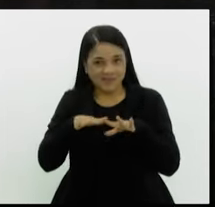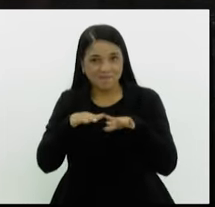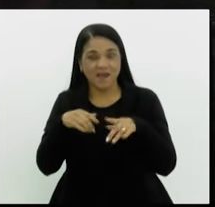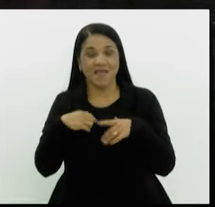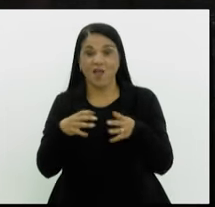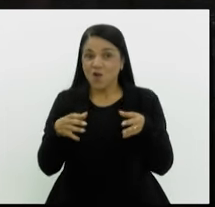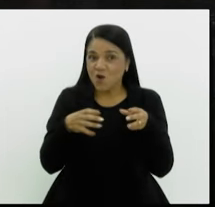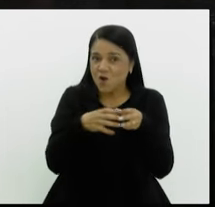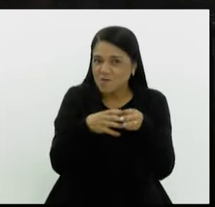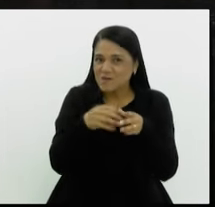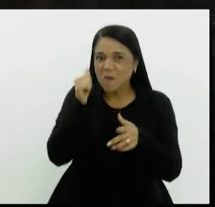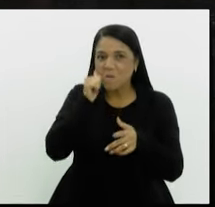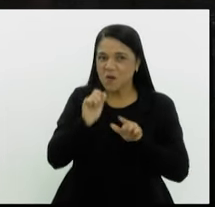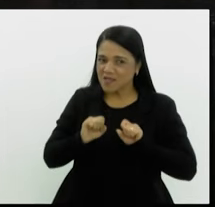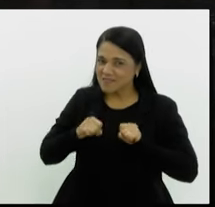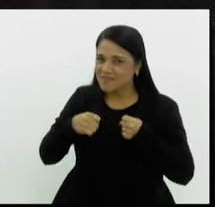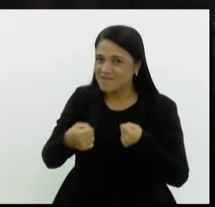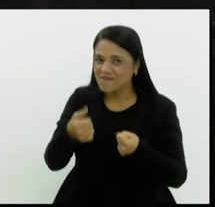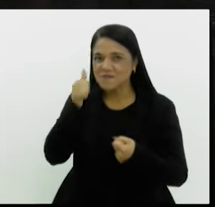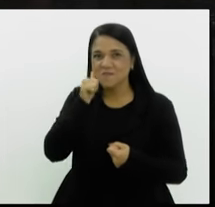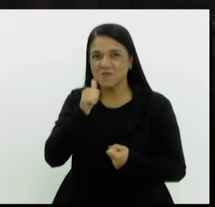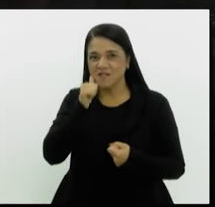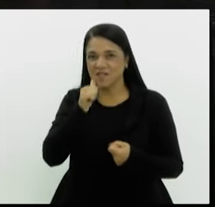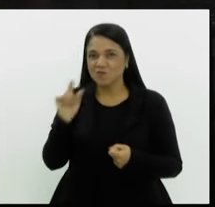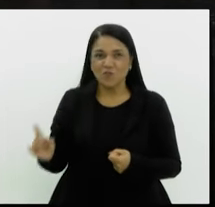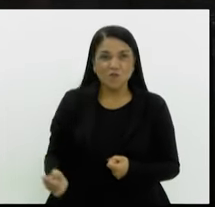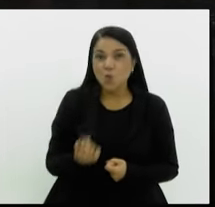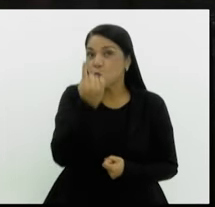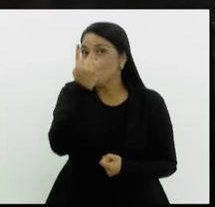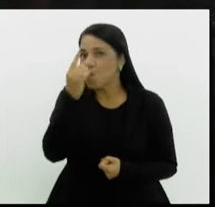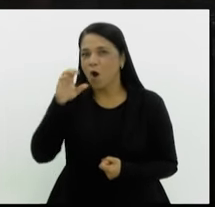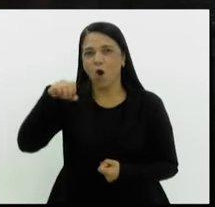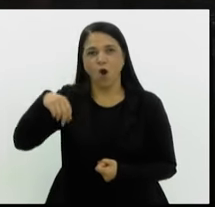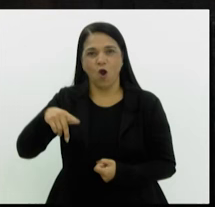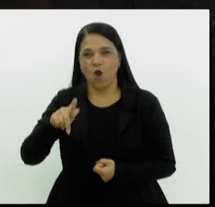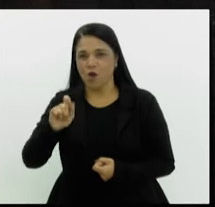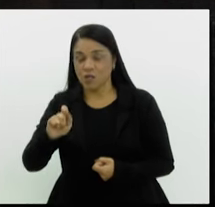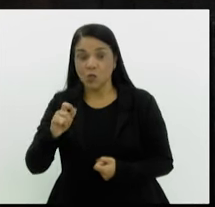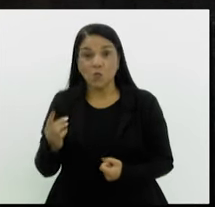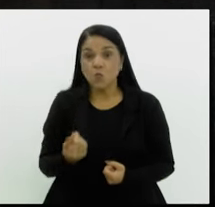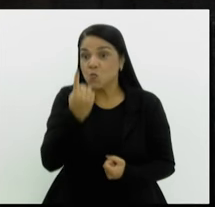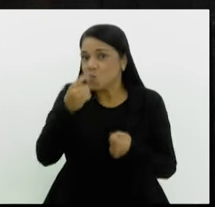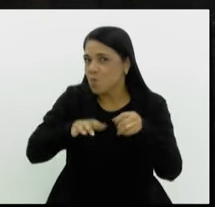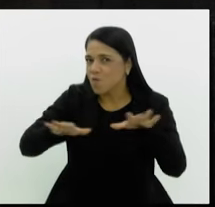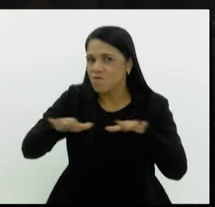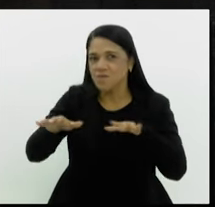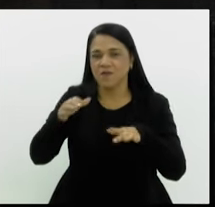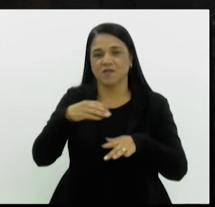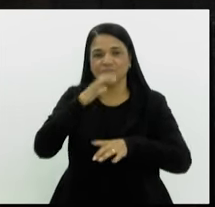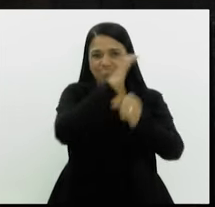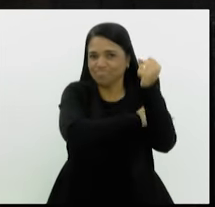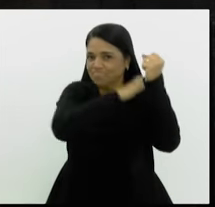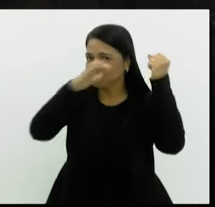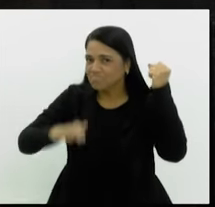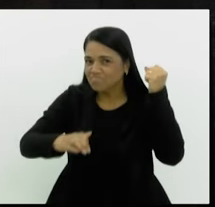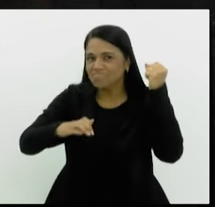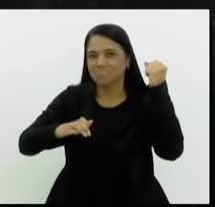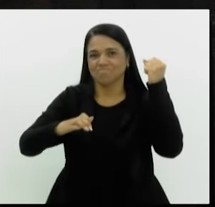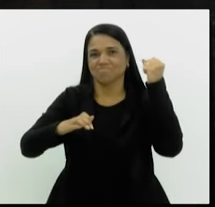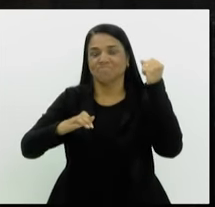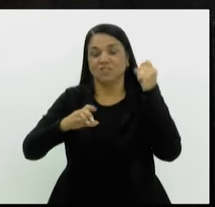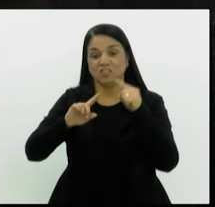em defesa das mulheres, não teve uma ONG, não teve um movimento feminista, e